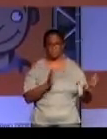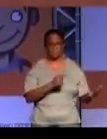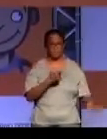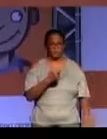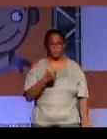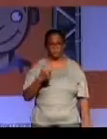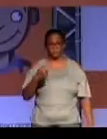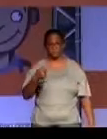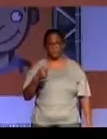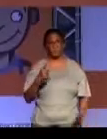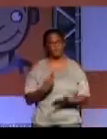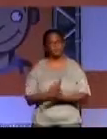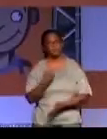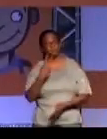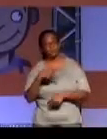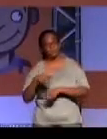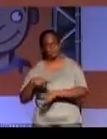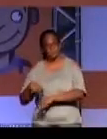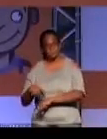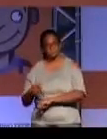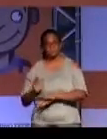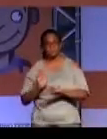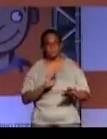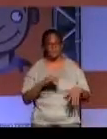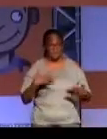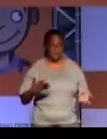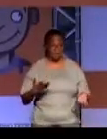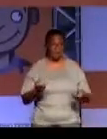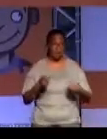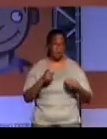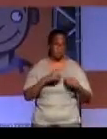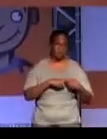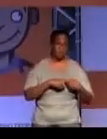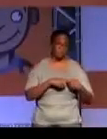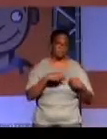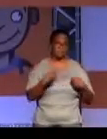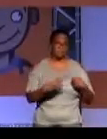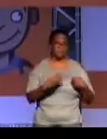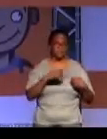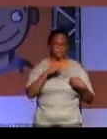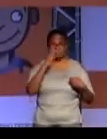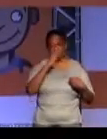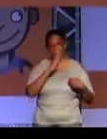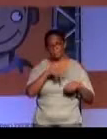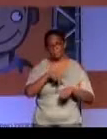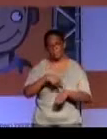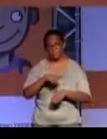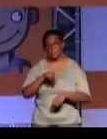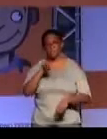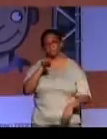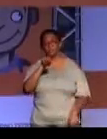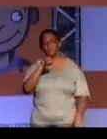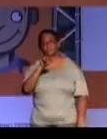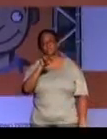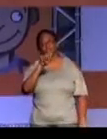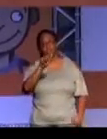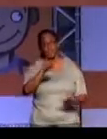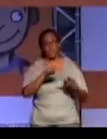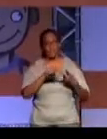em 2 países. Hoje ainda tem, voltou em um terceiro país, que é Nigéria, Paquistão,